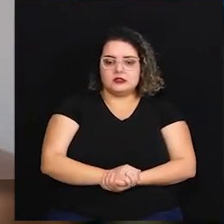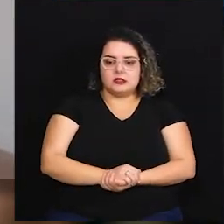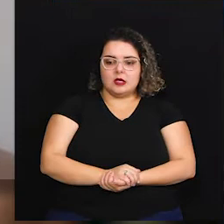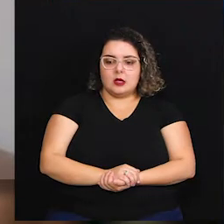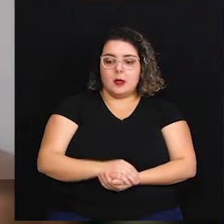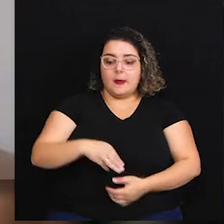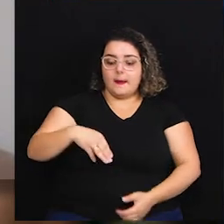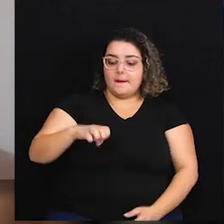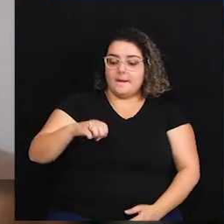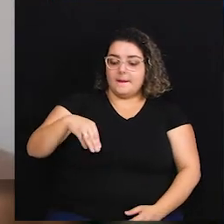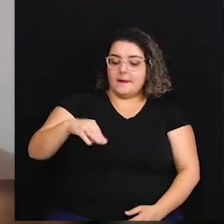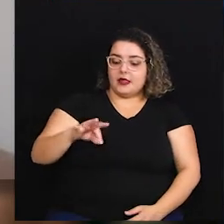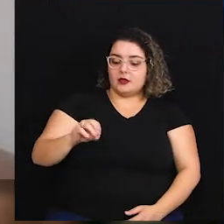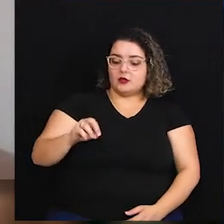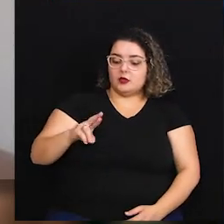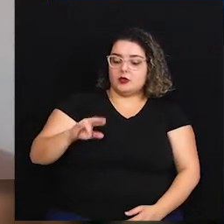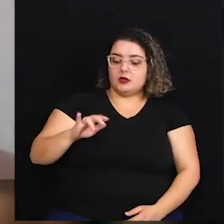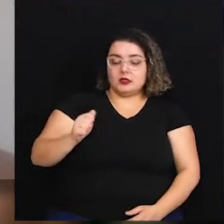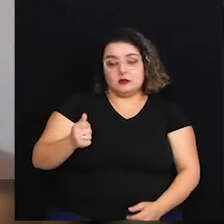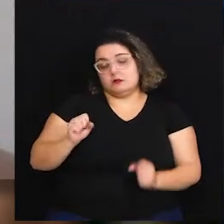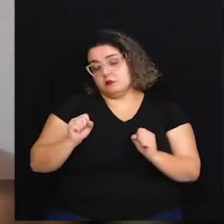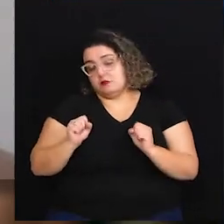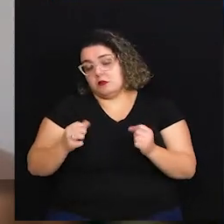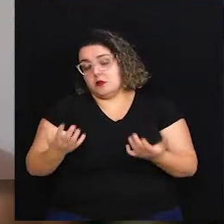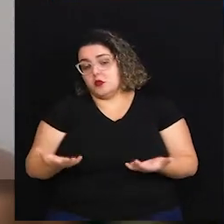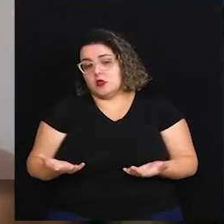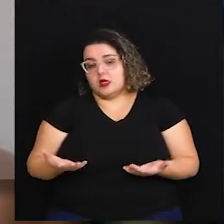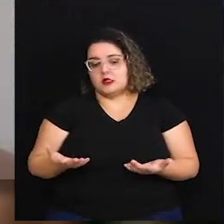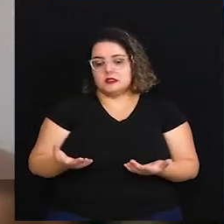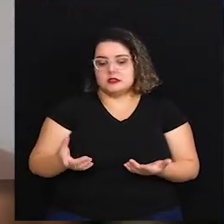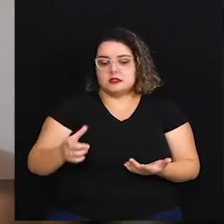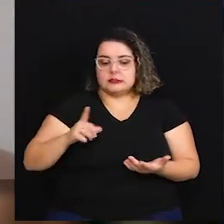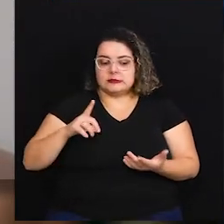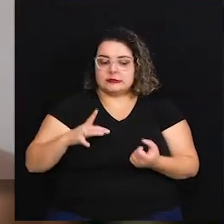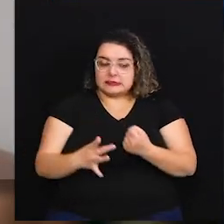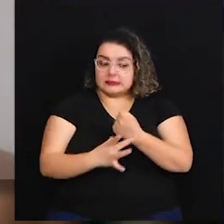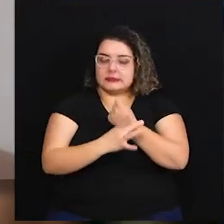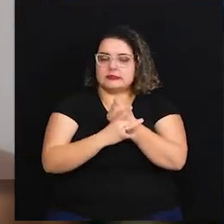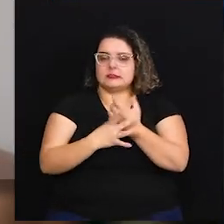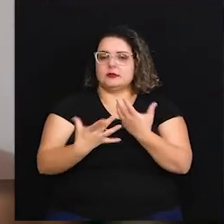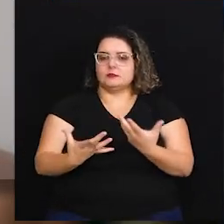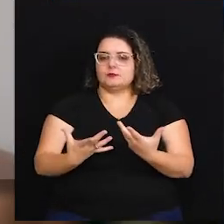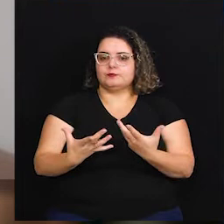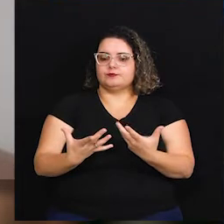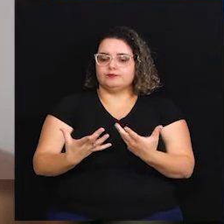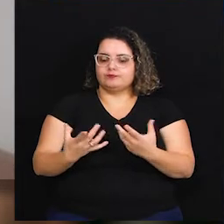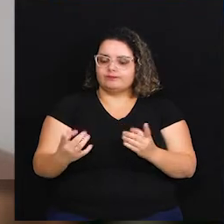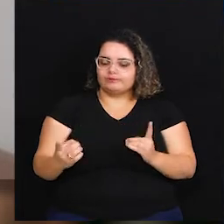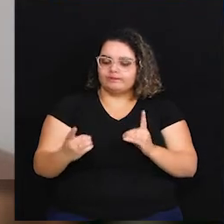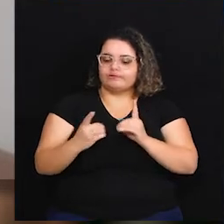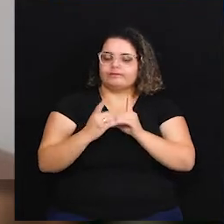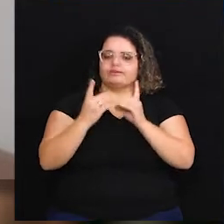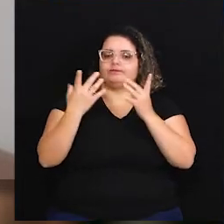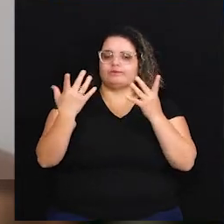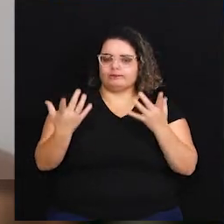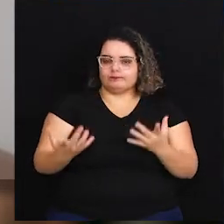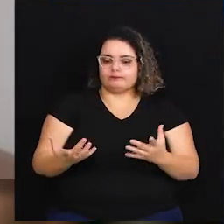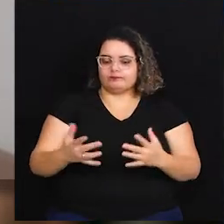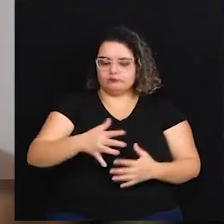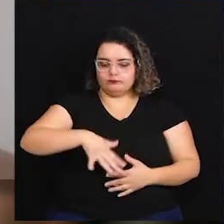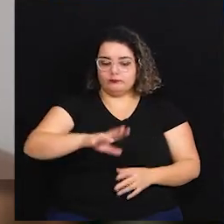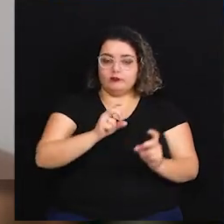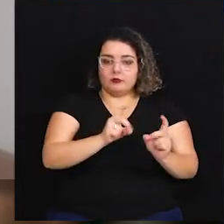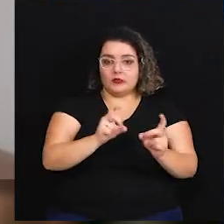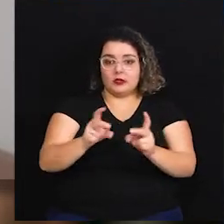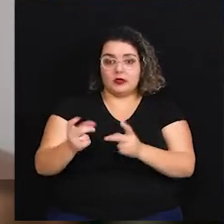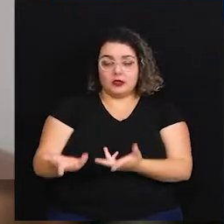buscando mentorias para que eu pudesse ter um pouco mais dessa proximidade, né, com o